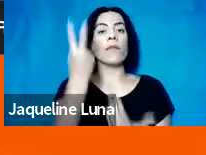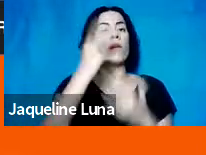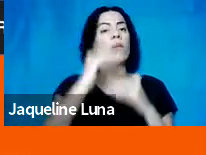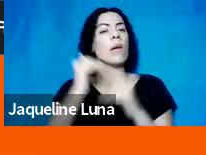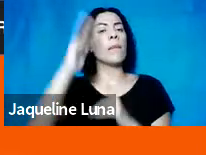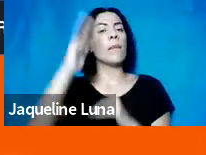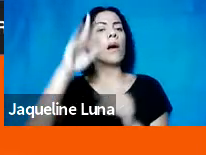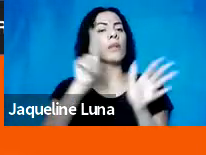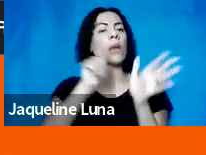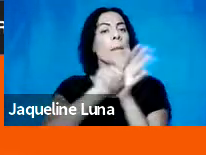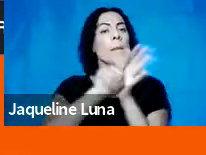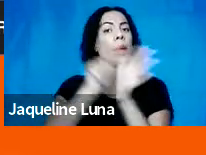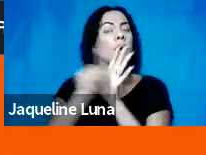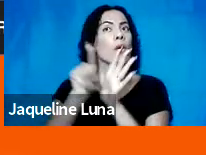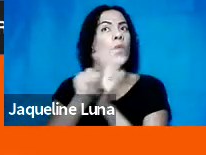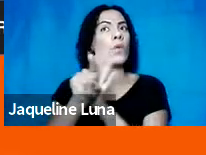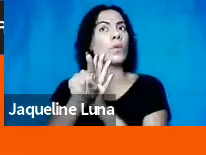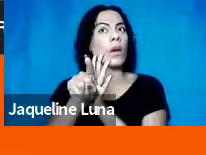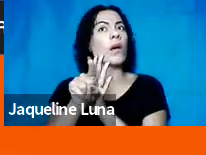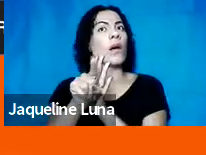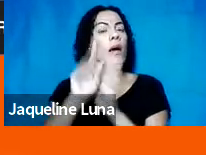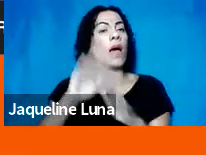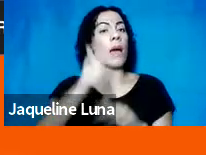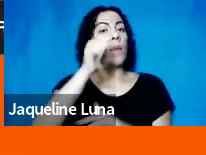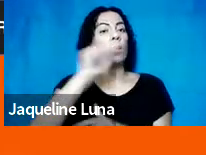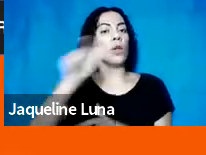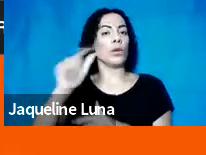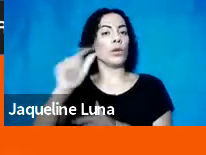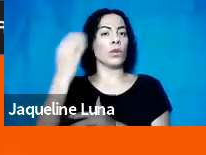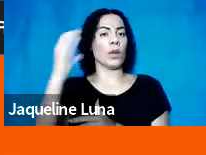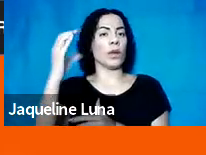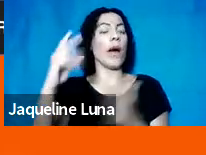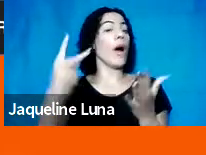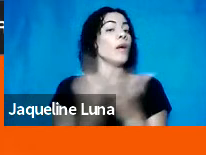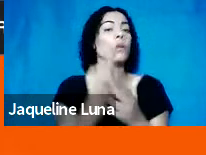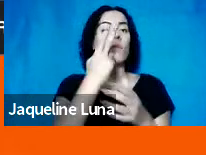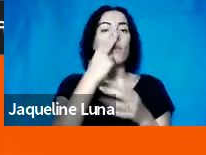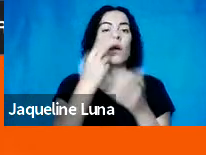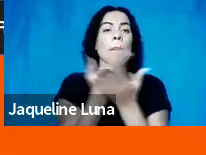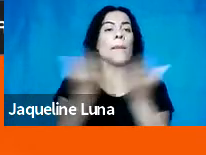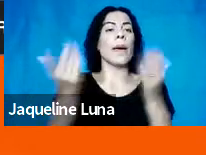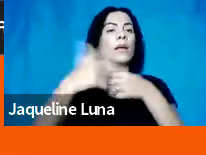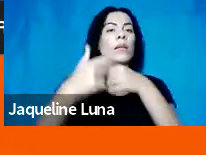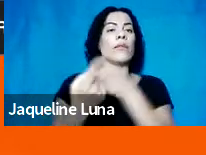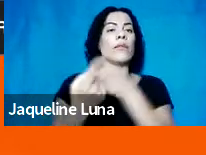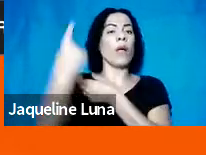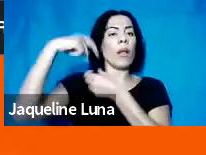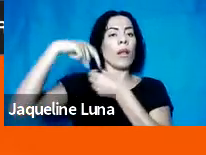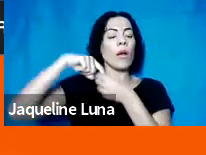perguntas em detrimento das certezas. Então, tem um retrocesso aí, tem um retrocesso do pensamento crítico,